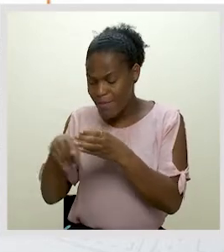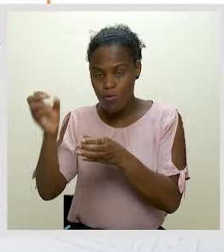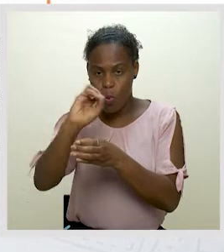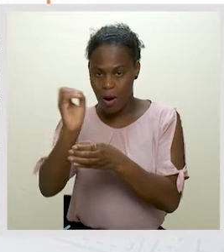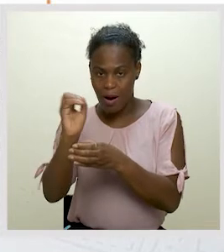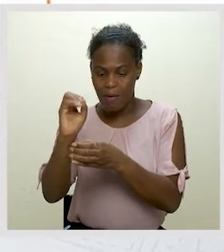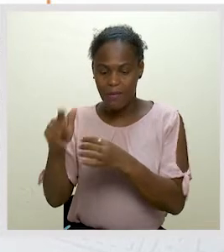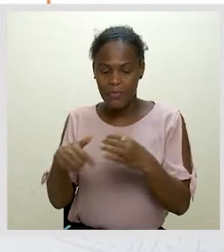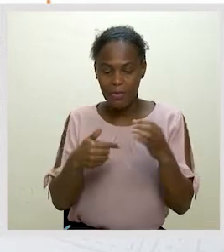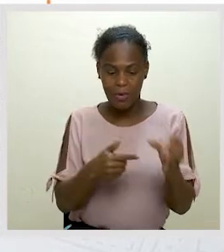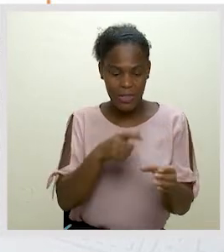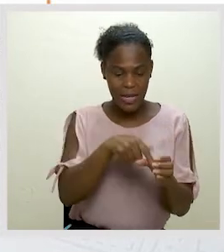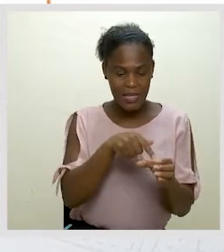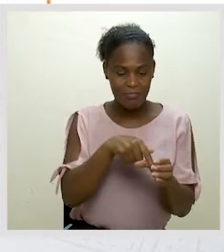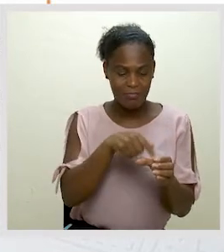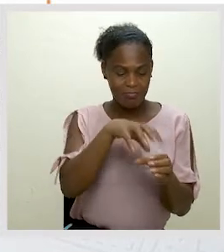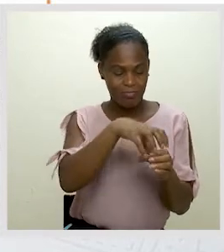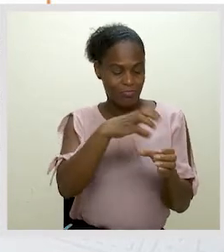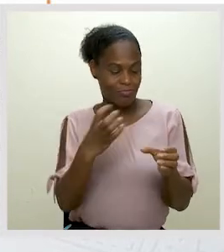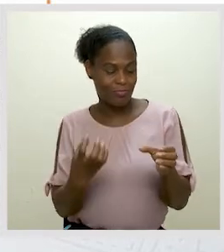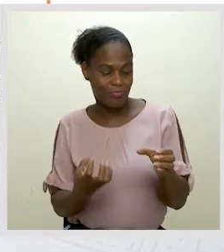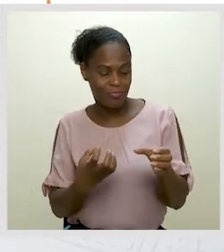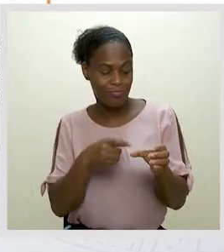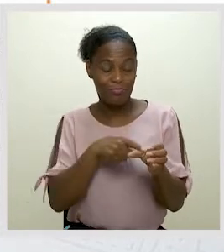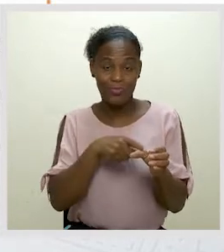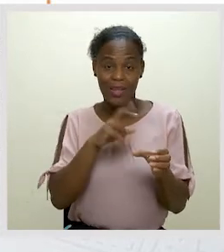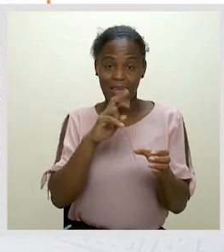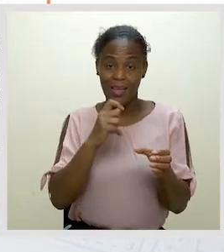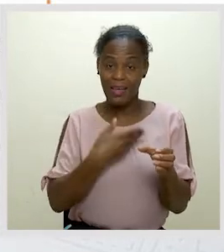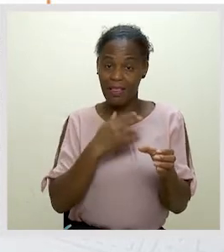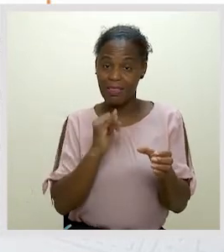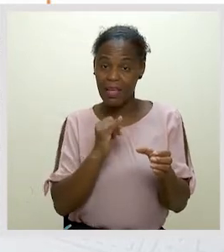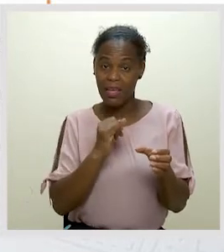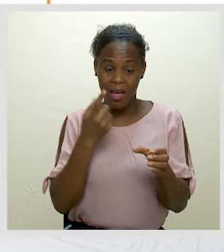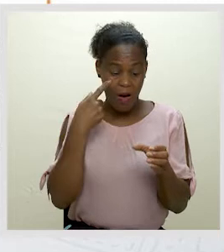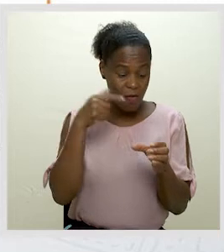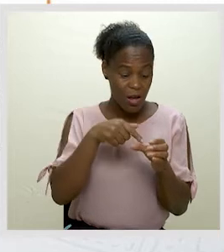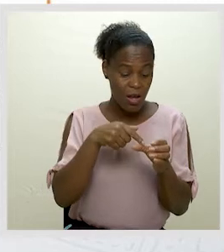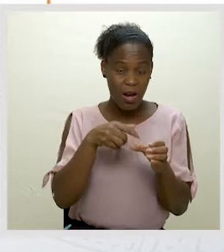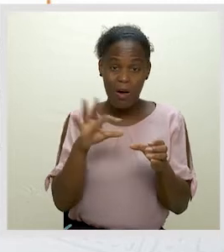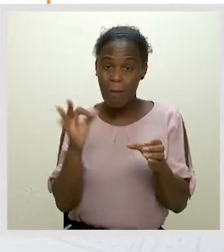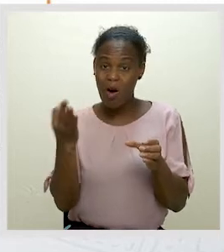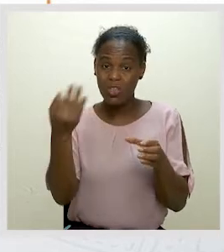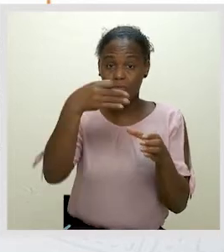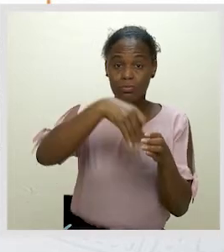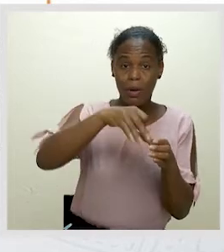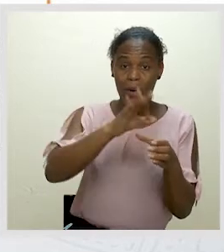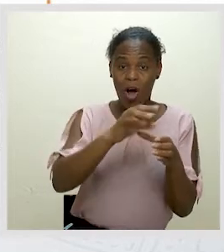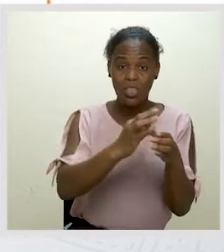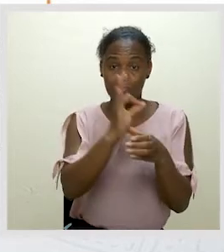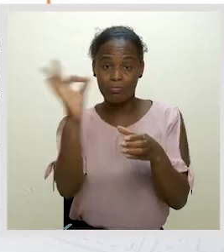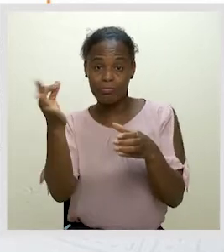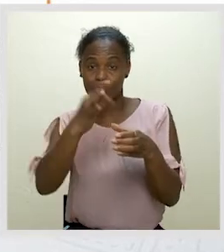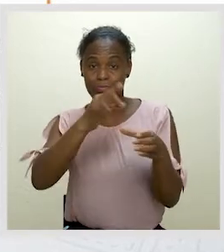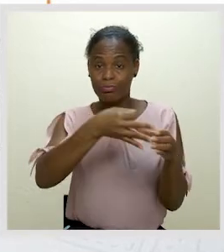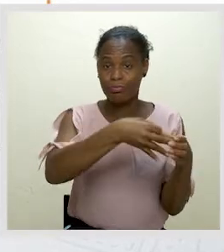E o frasco de boca aberta, Redi encontrou entrada e saída de moscas